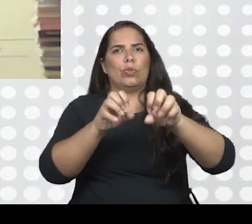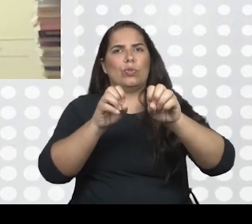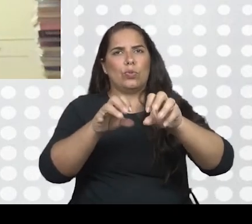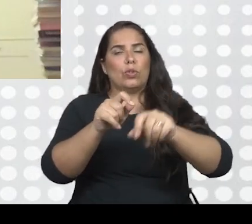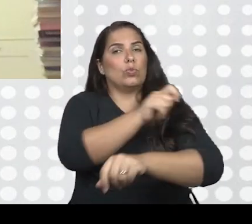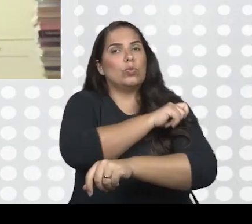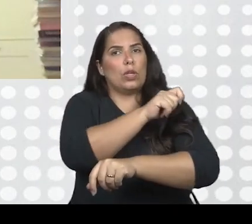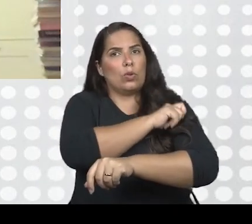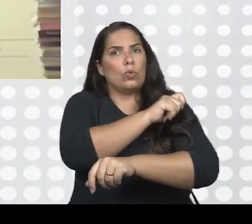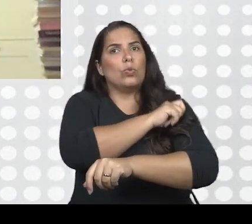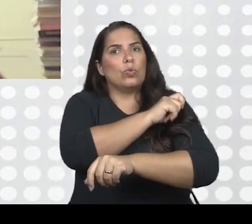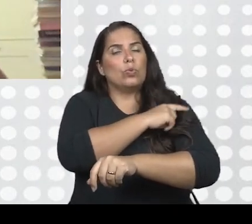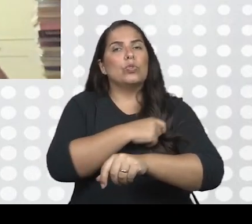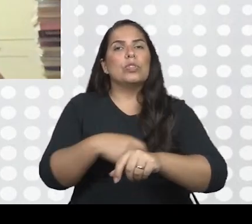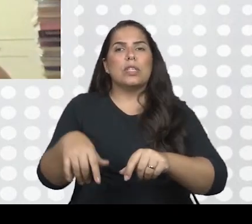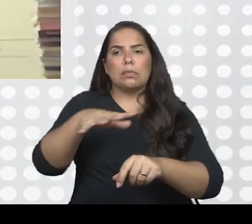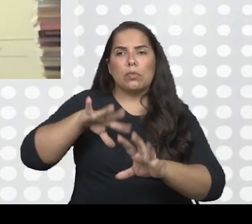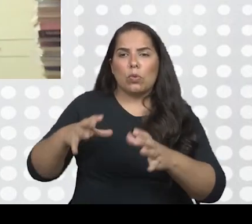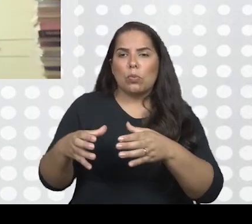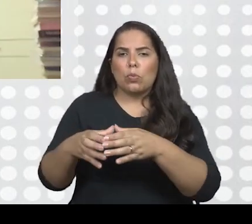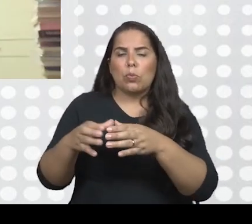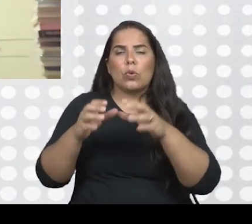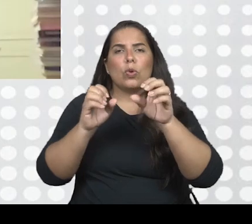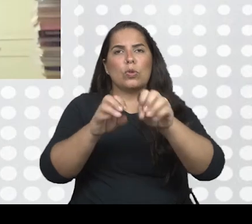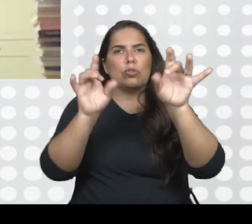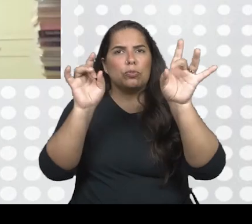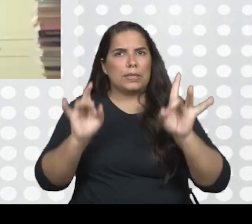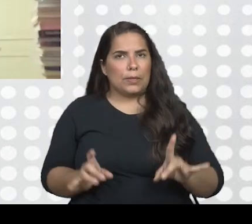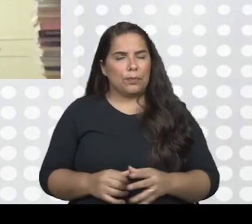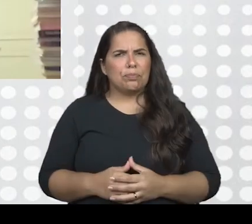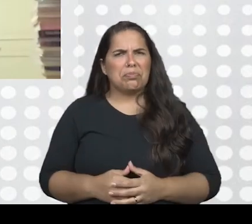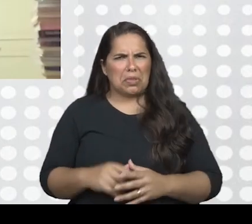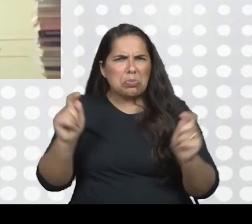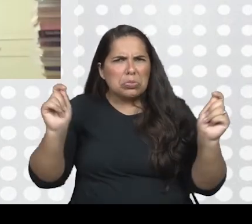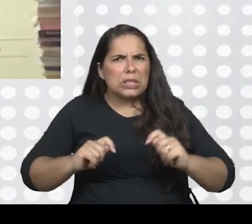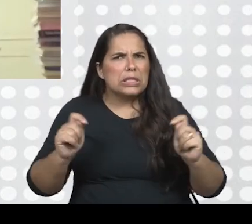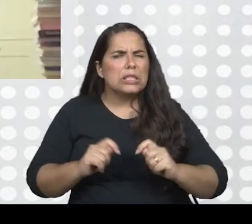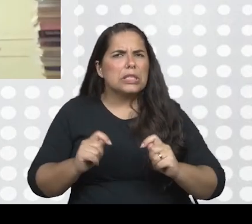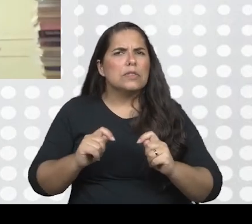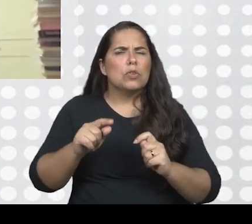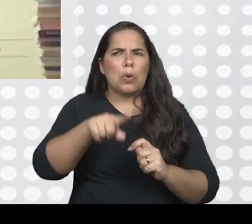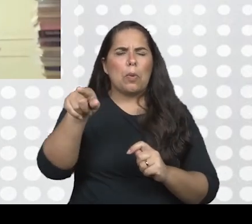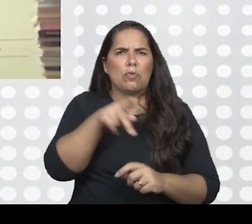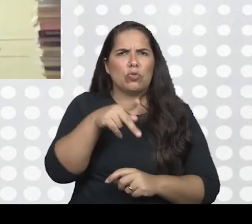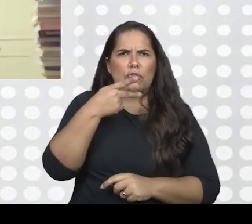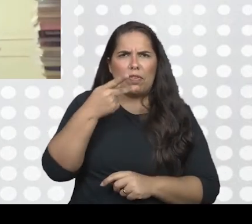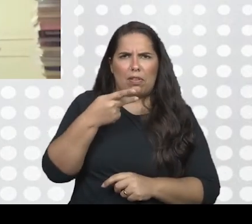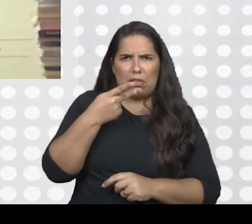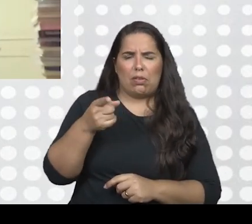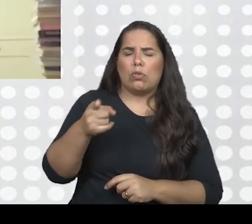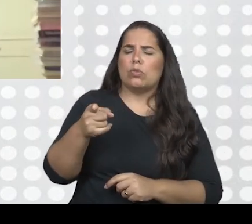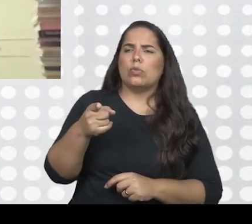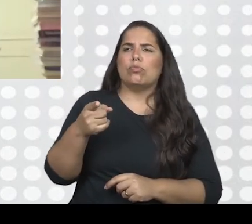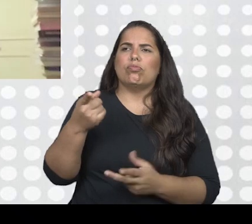educacional dos estudantes considerados público da educação especial. Ainda é possível ouvir de professores nas